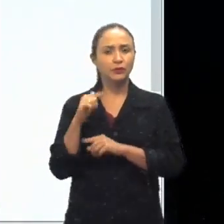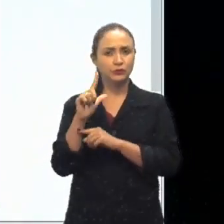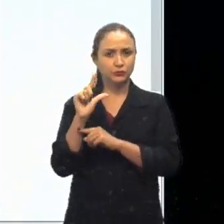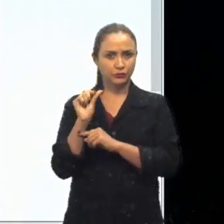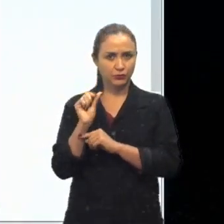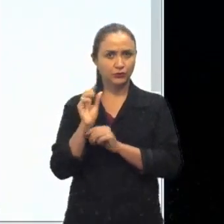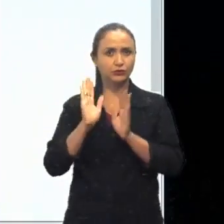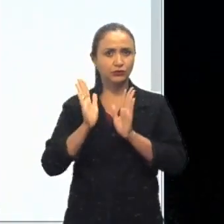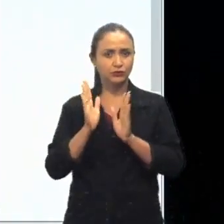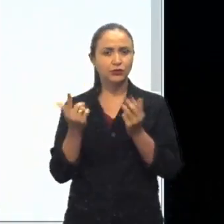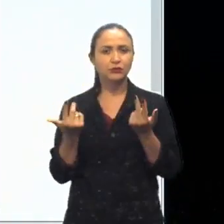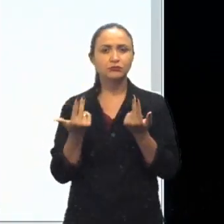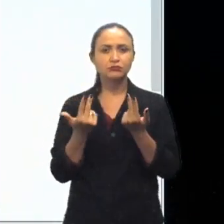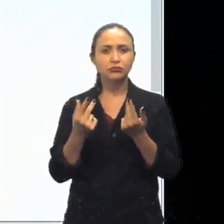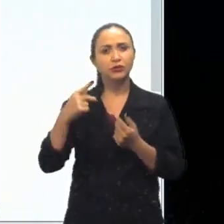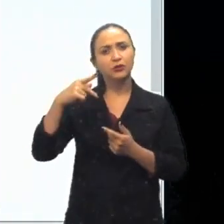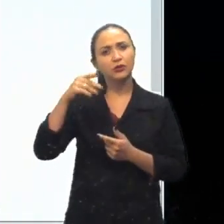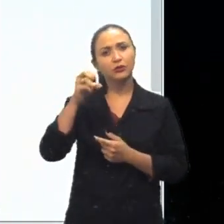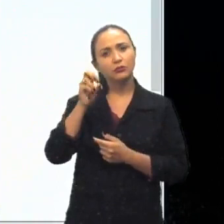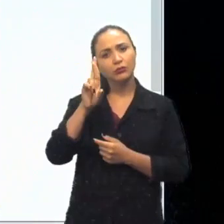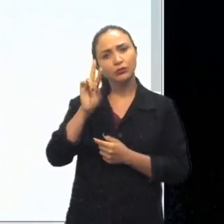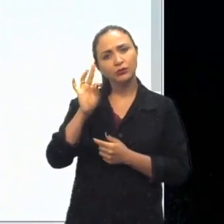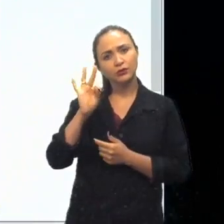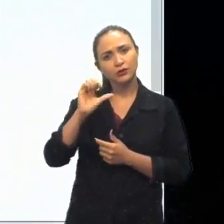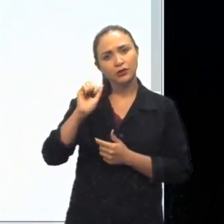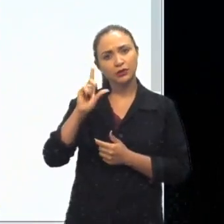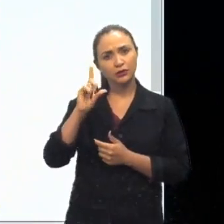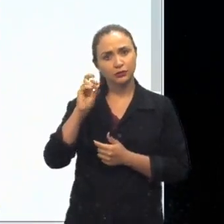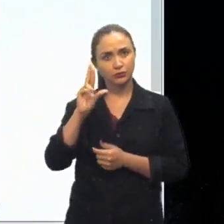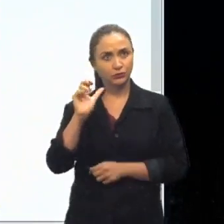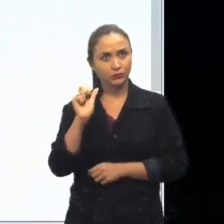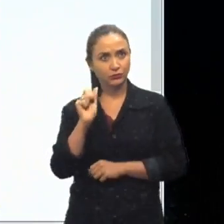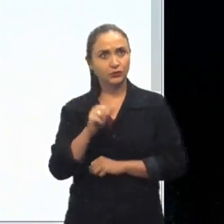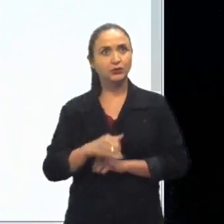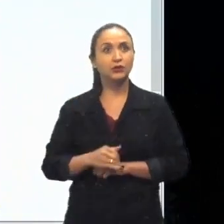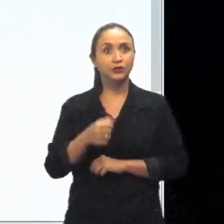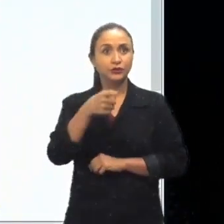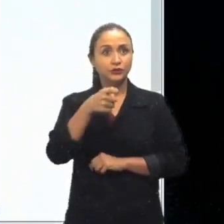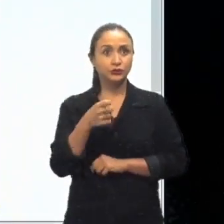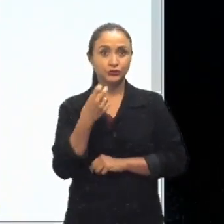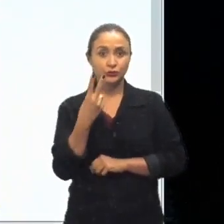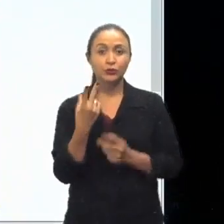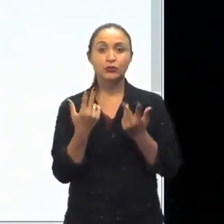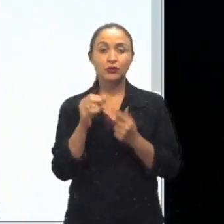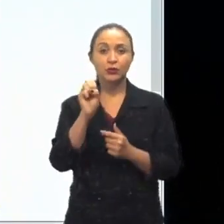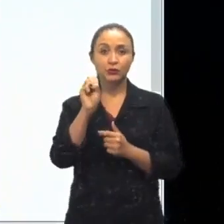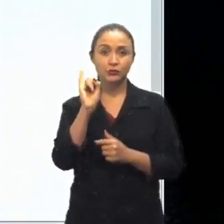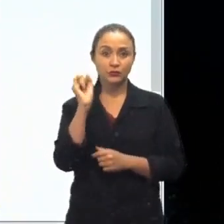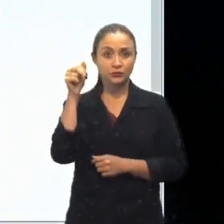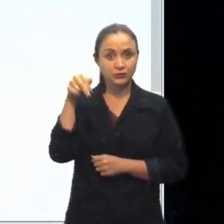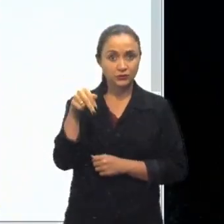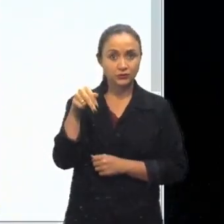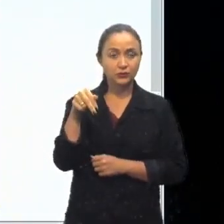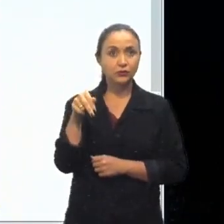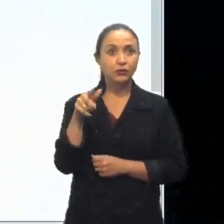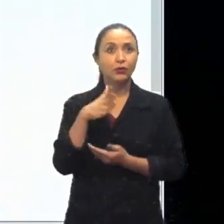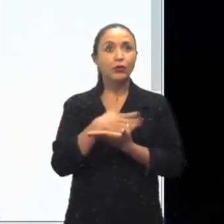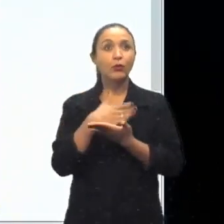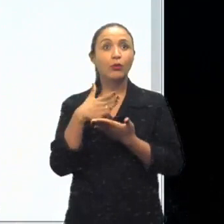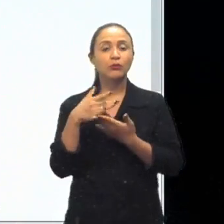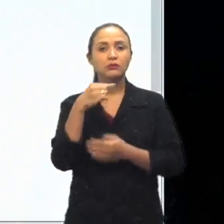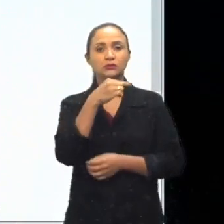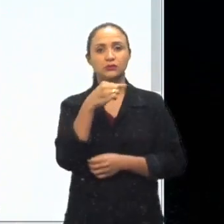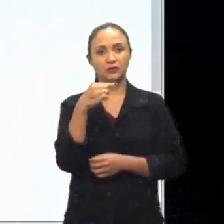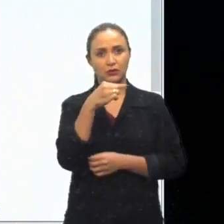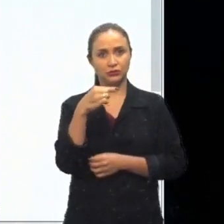portadora, 2πft, e o x2 vai ser uma senoide que começa negativa, ou